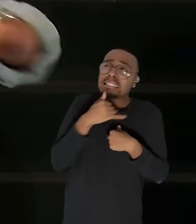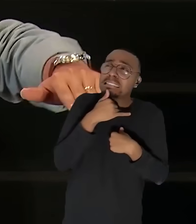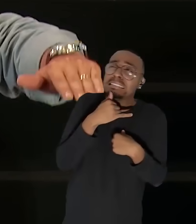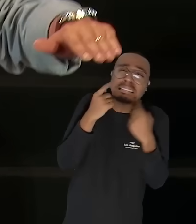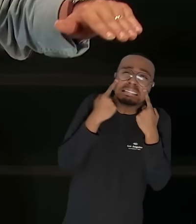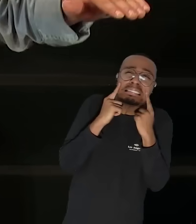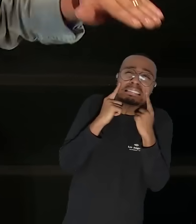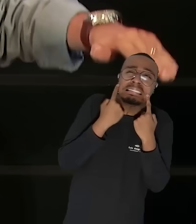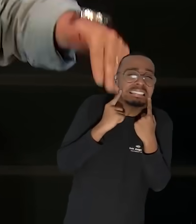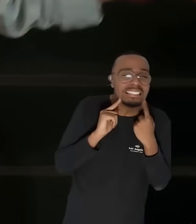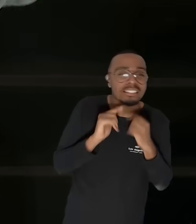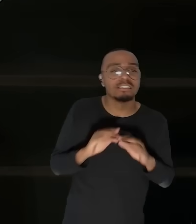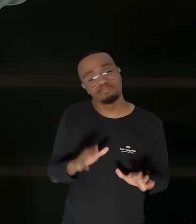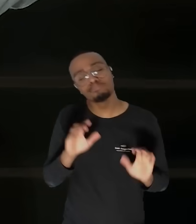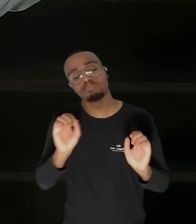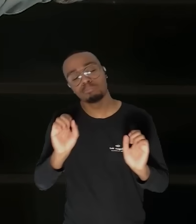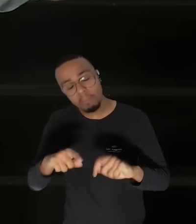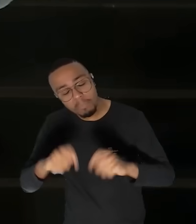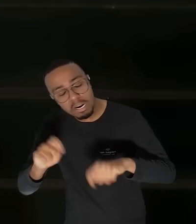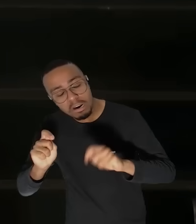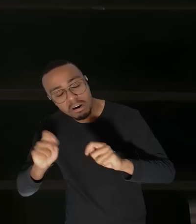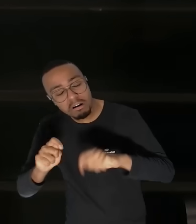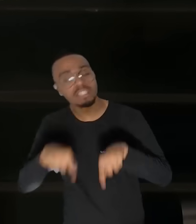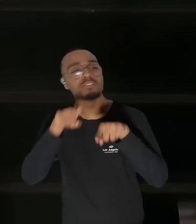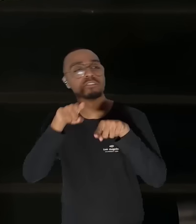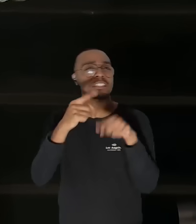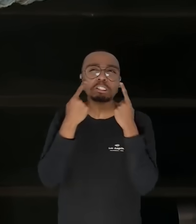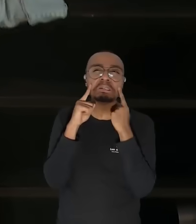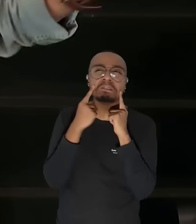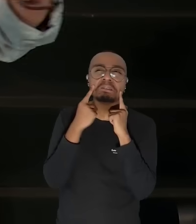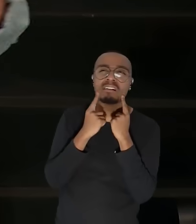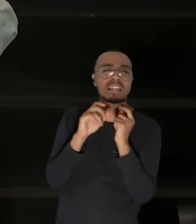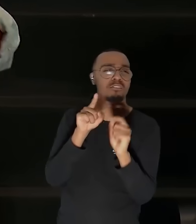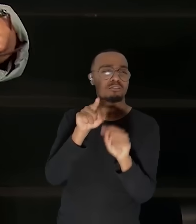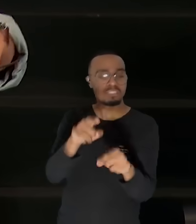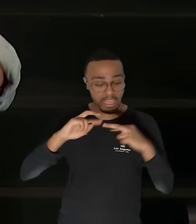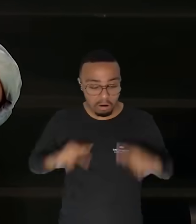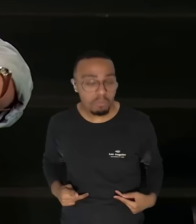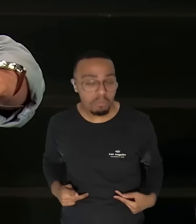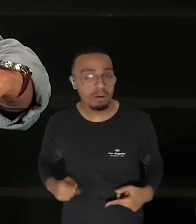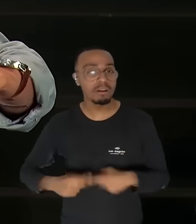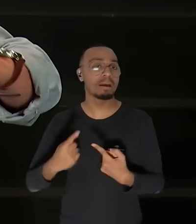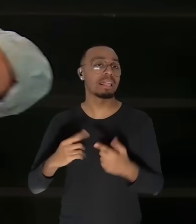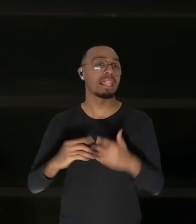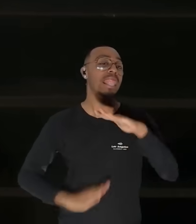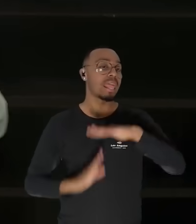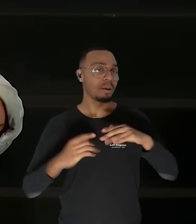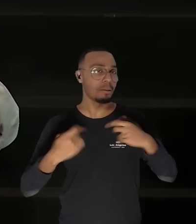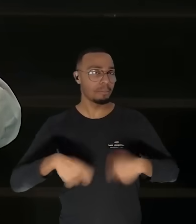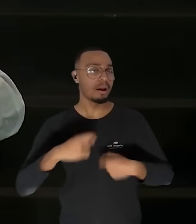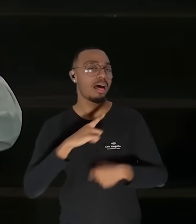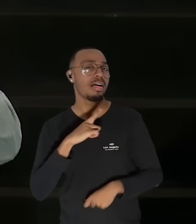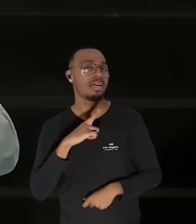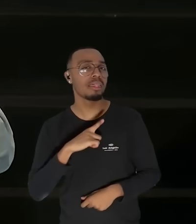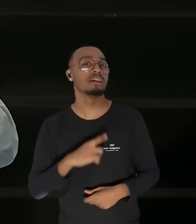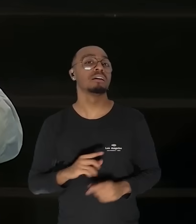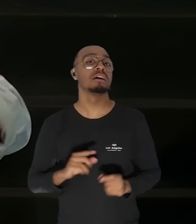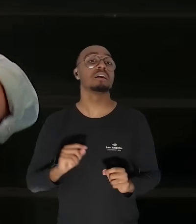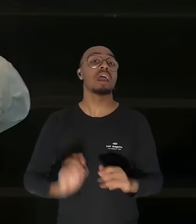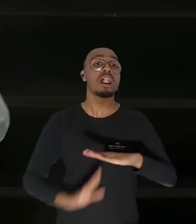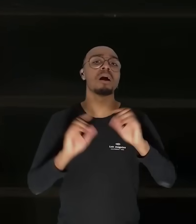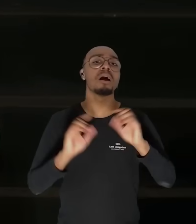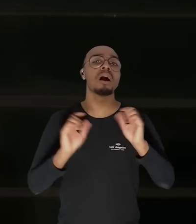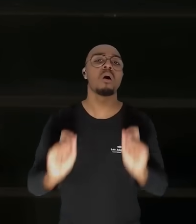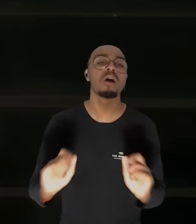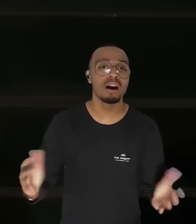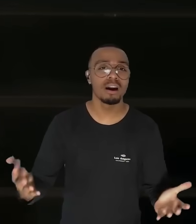Tem que ter choro? Tem, porque você é gente, você não é anjo. Mas tem que ter um limite. Tem que ter um limite. E qual é o limite? A